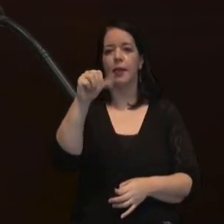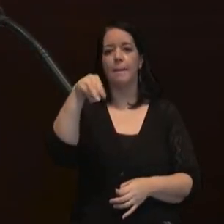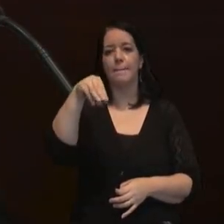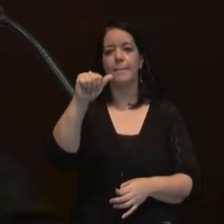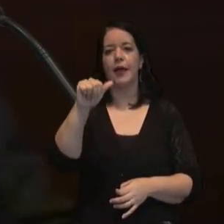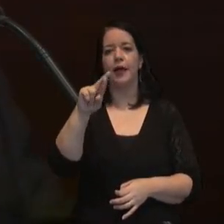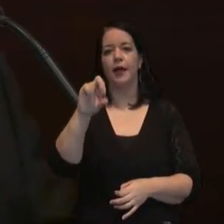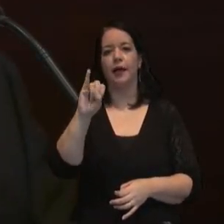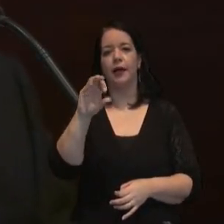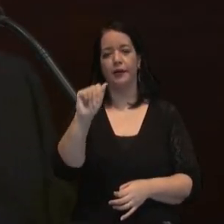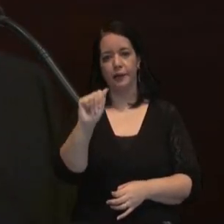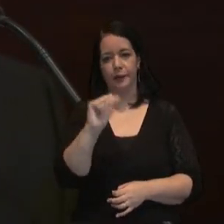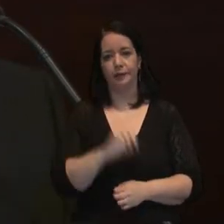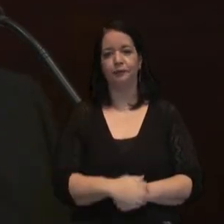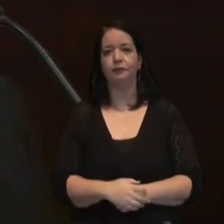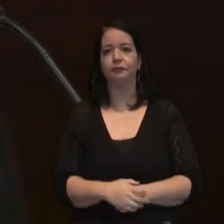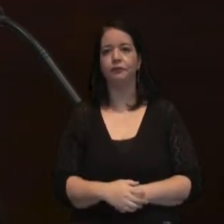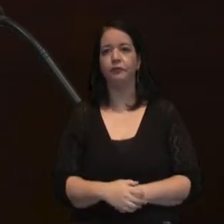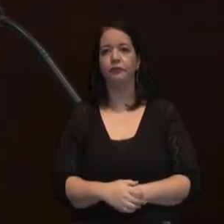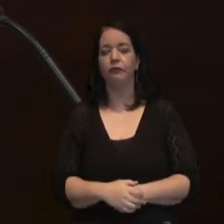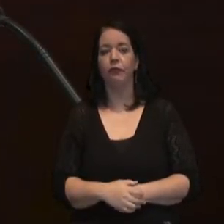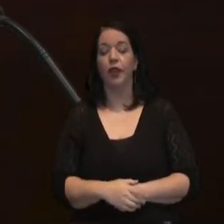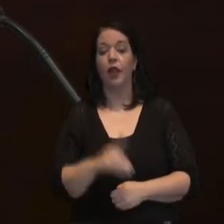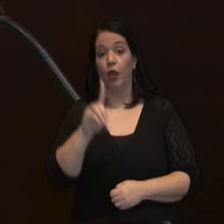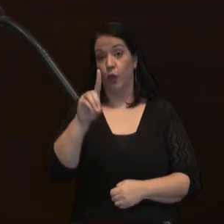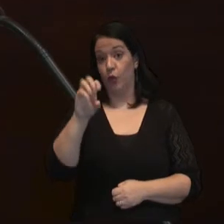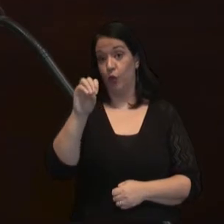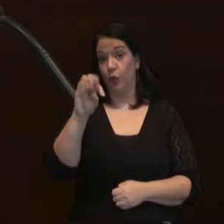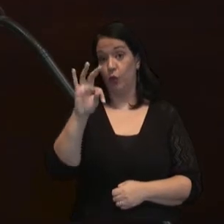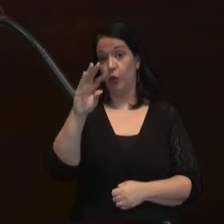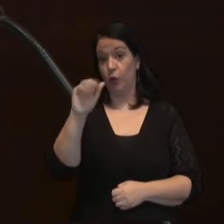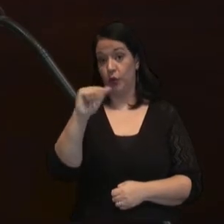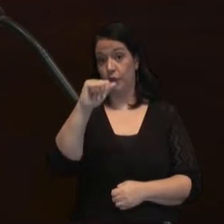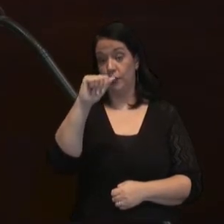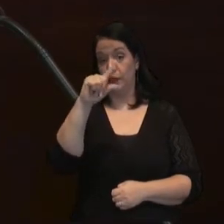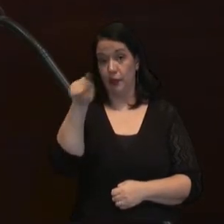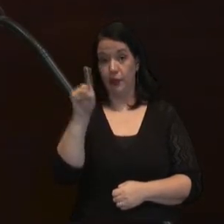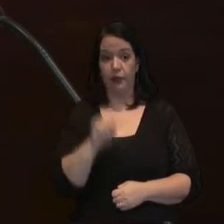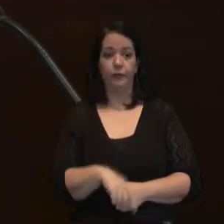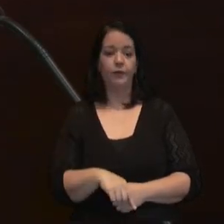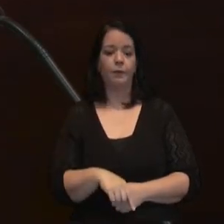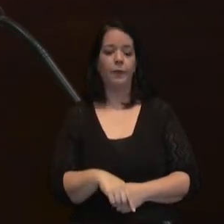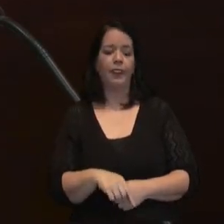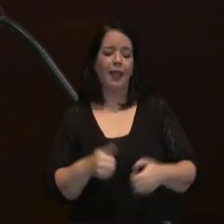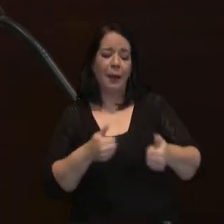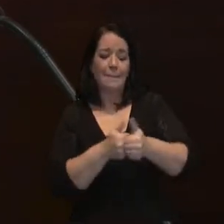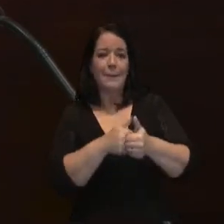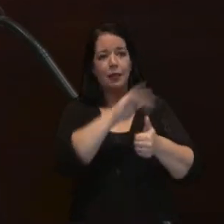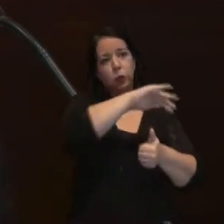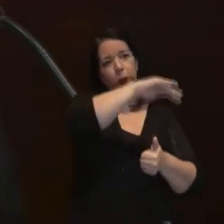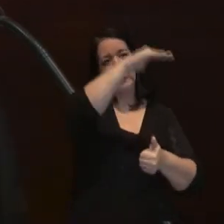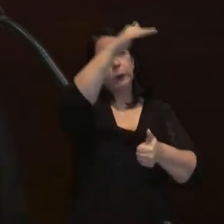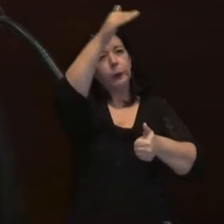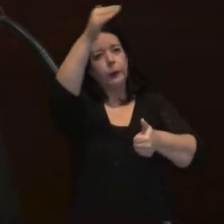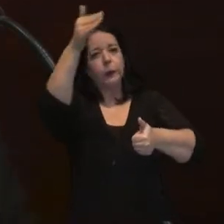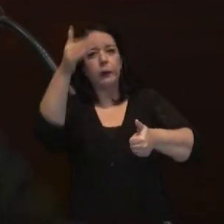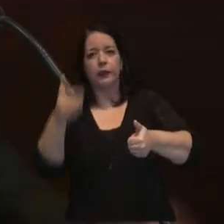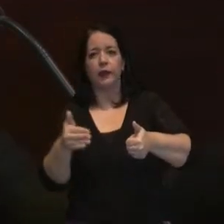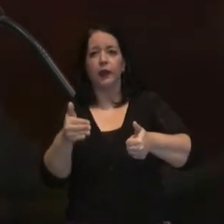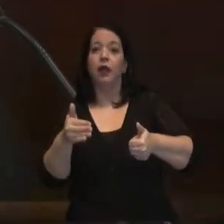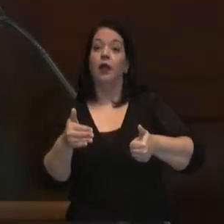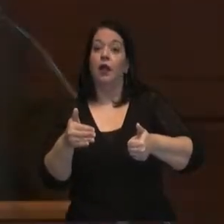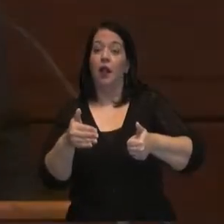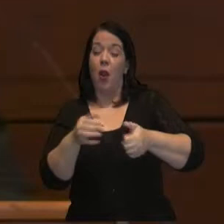Dotã era uma cidade situada numa colina que ficava 15 quilômetros ao norte de Samaria.